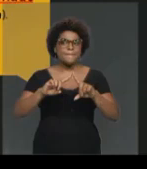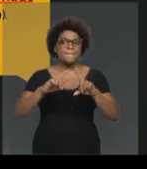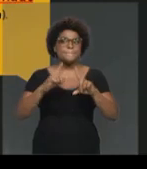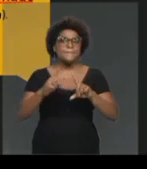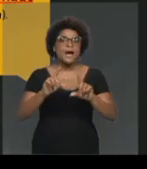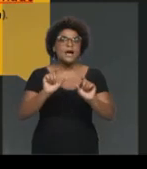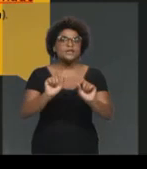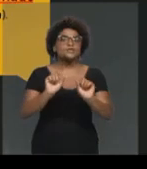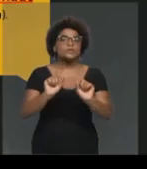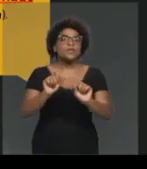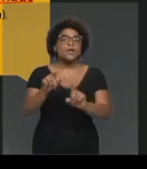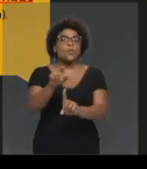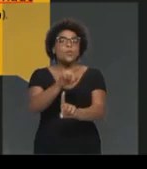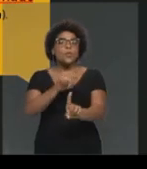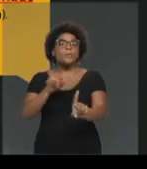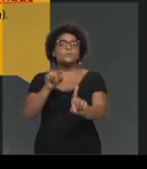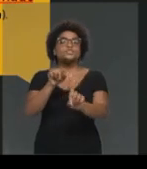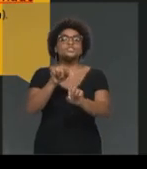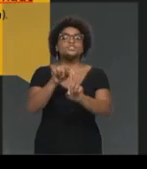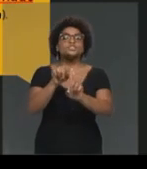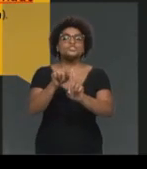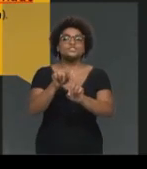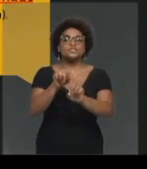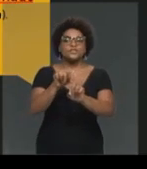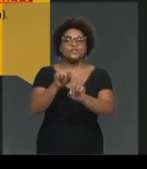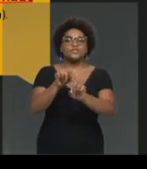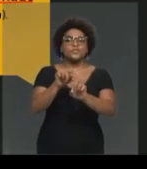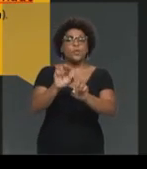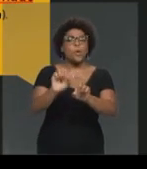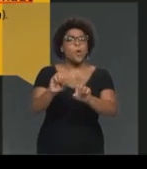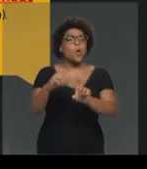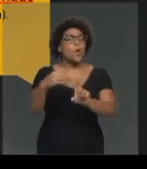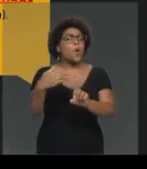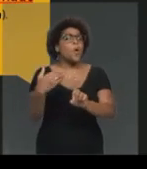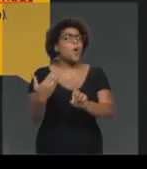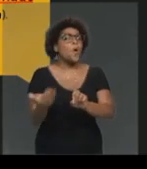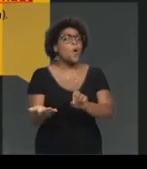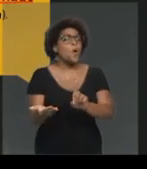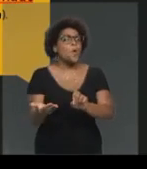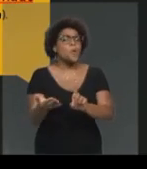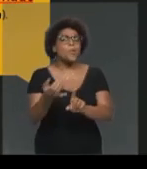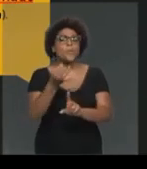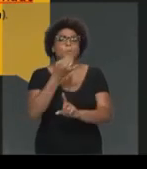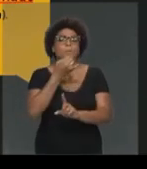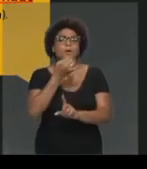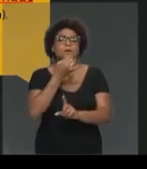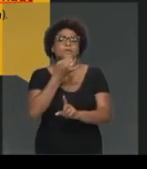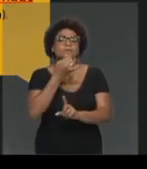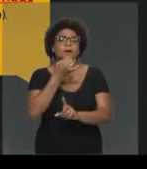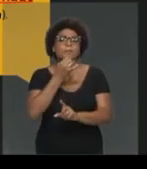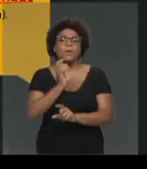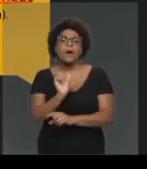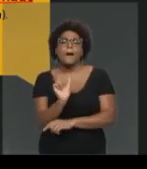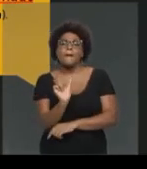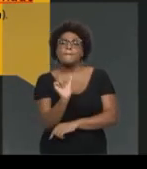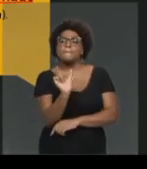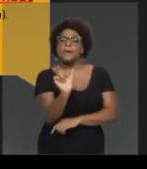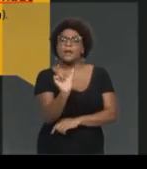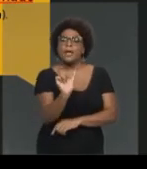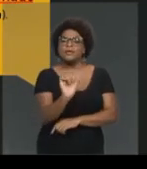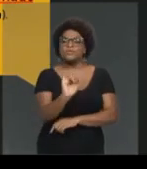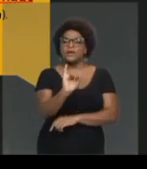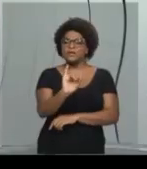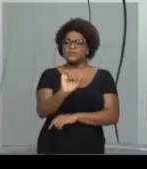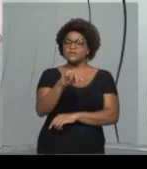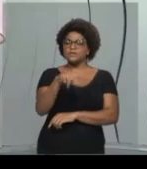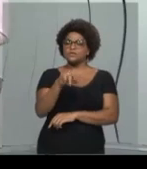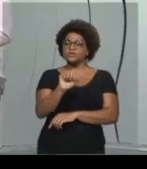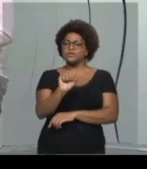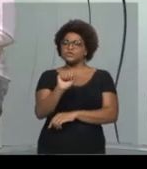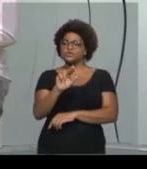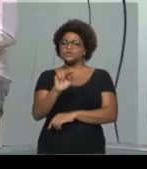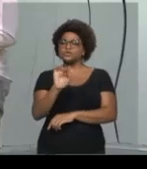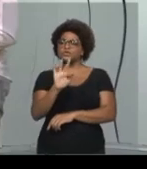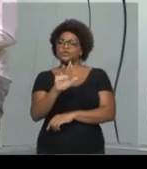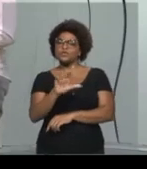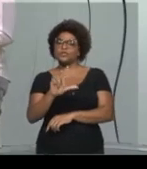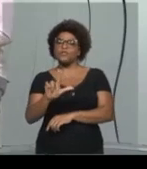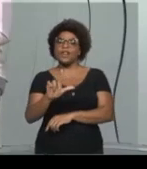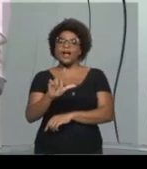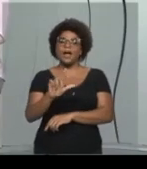voz do dono. Teve dúvida no que significa insuflar? Está aqui embaixo, ó, inspirar ou